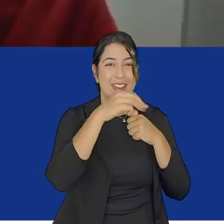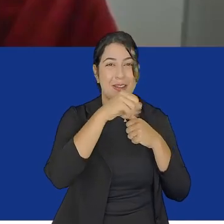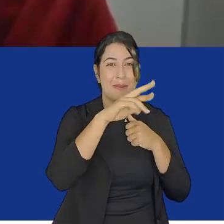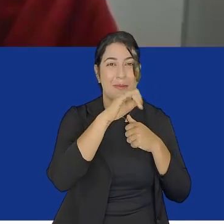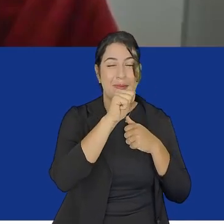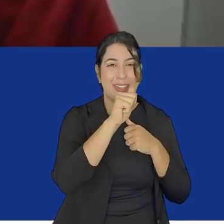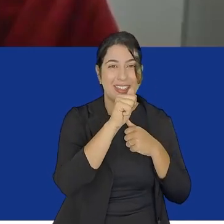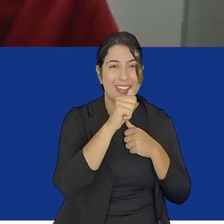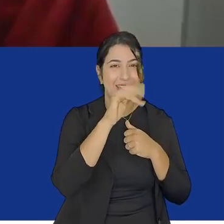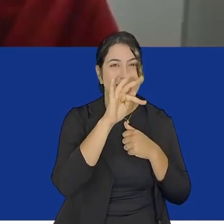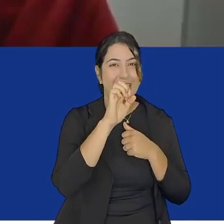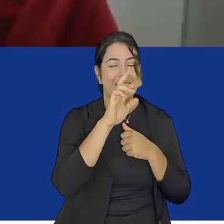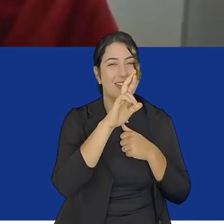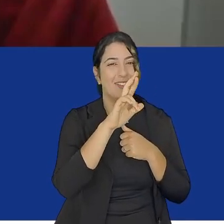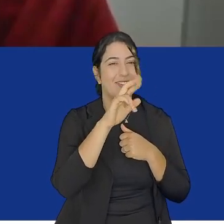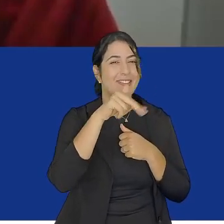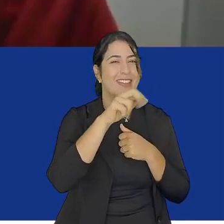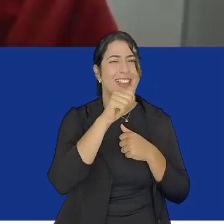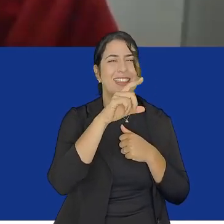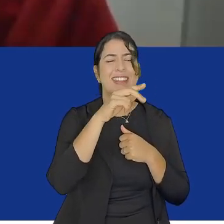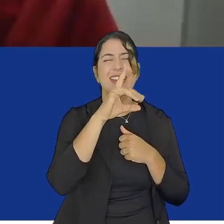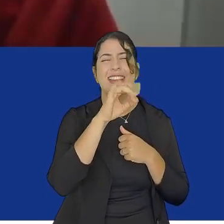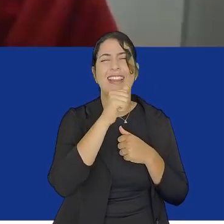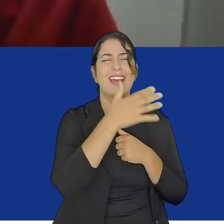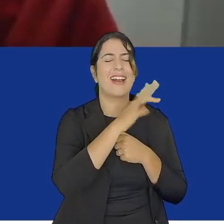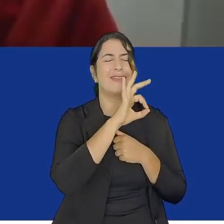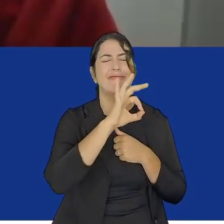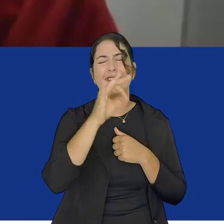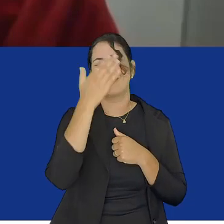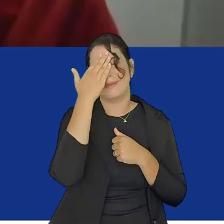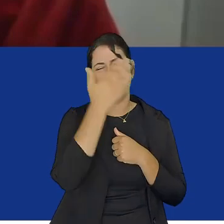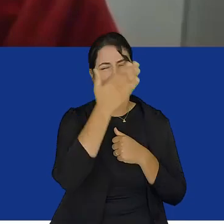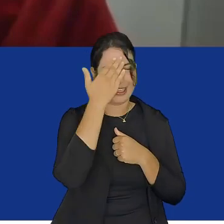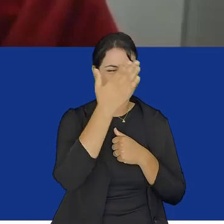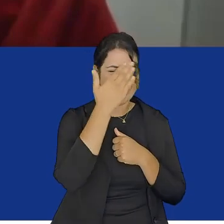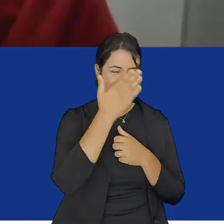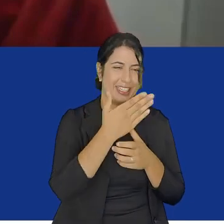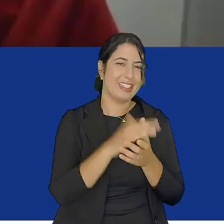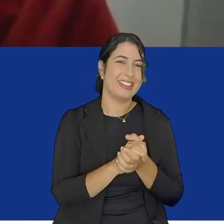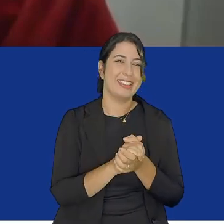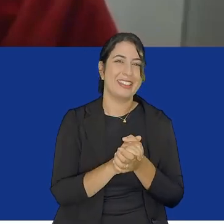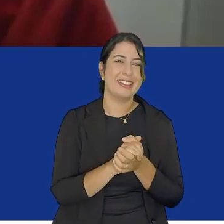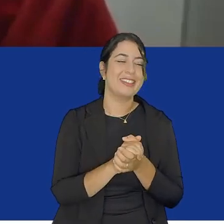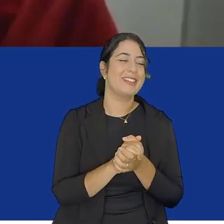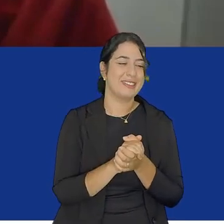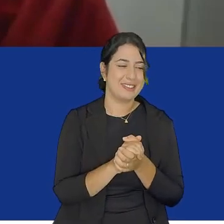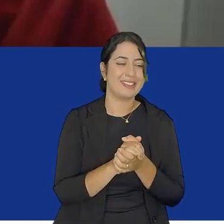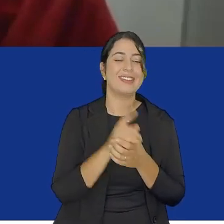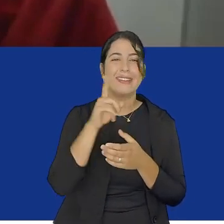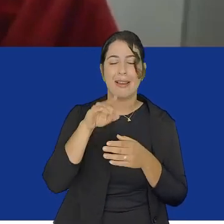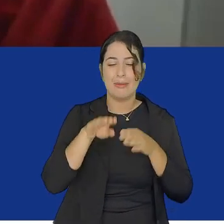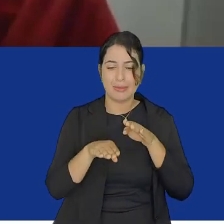espaço, por abrir, né, essa possibilidade de troca. E parabéns pelo trabalho que vocês já têm feito. É um